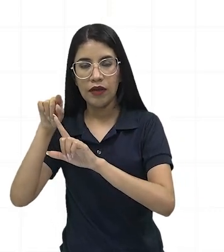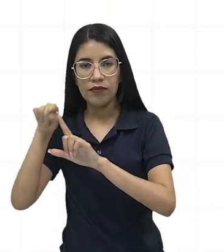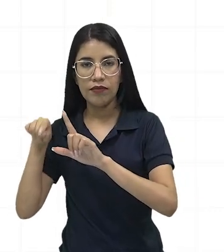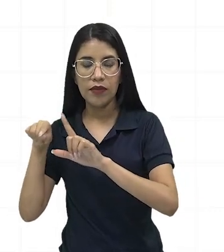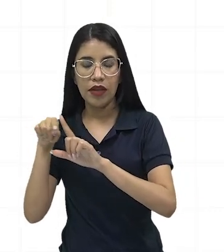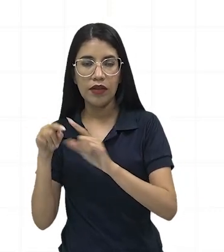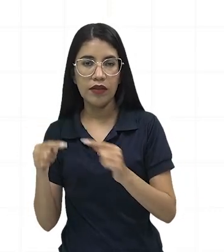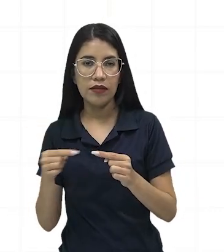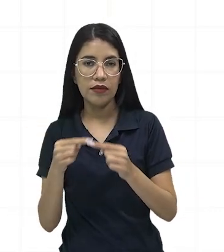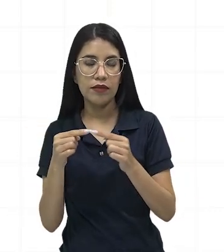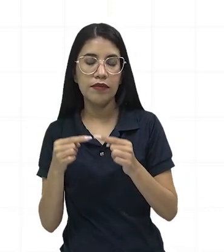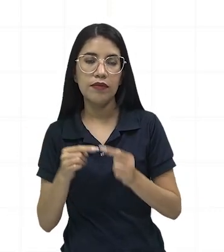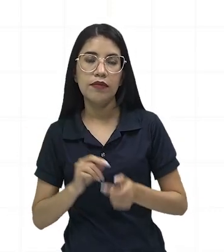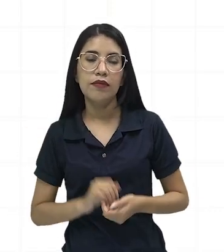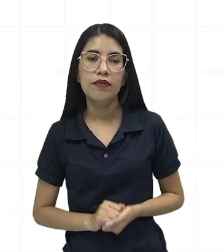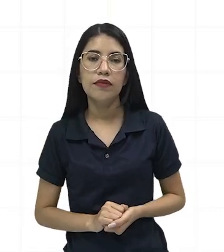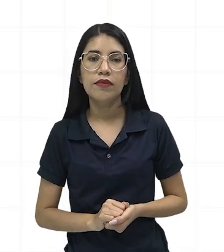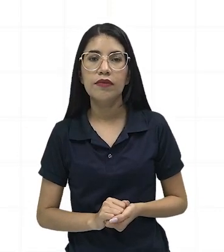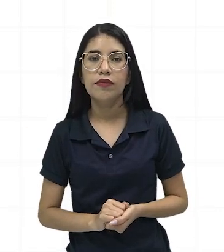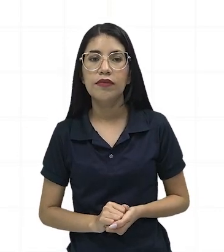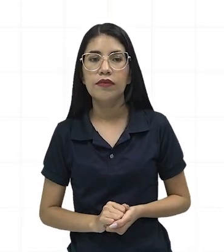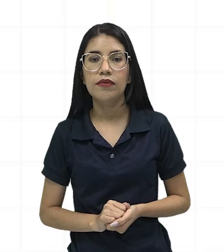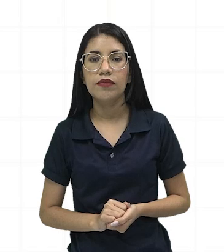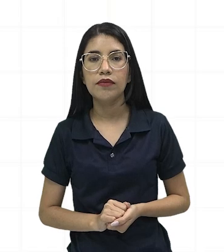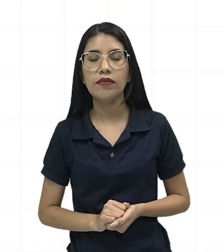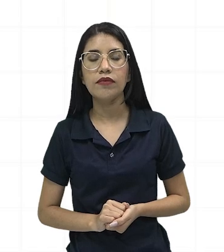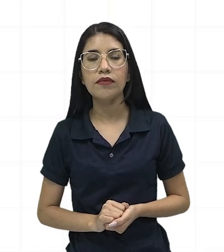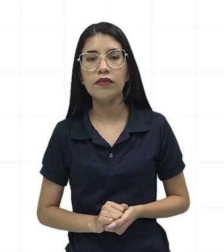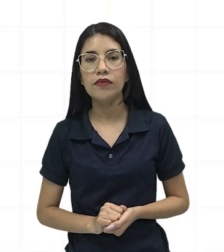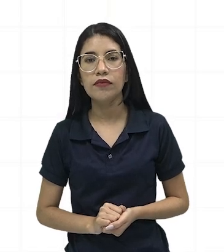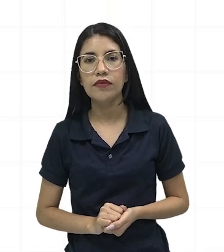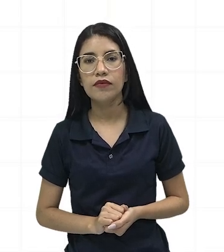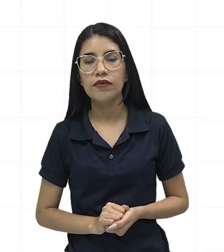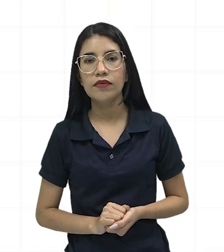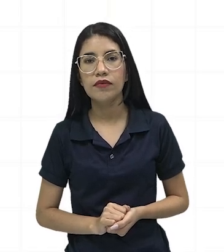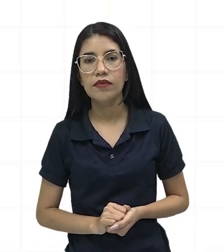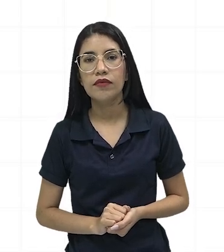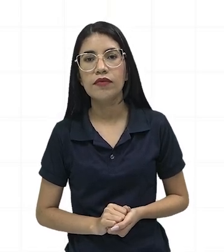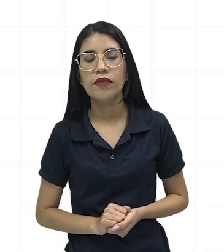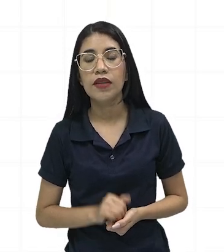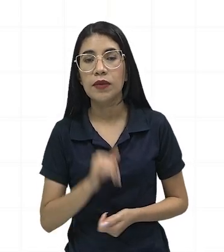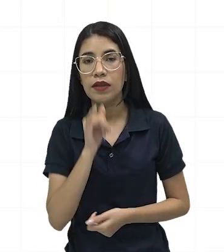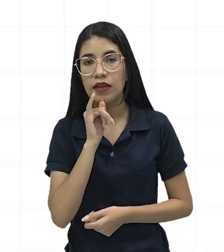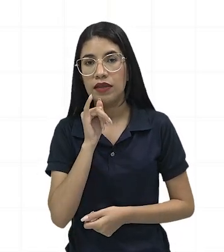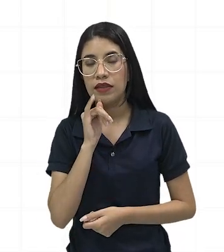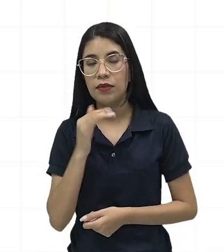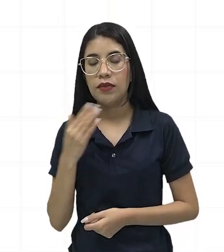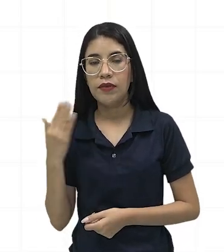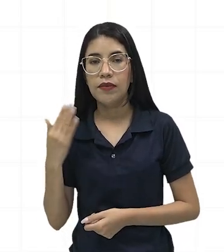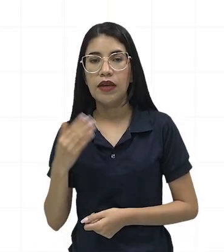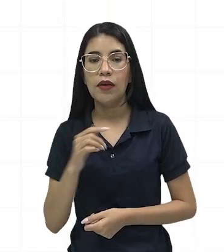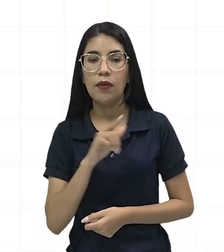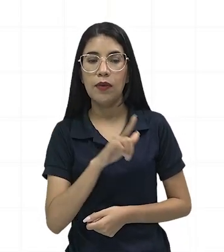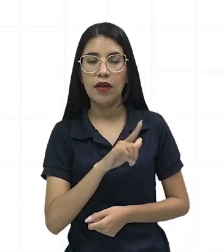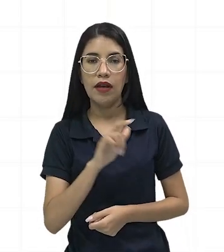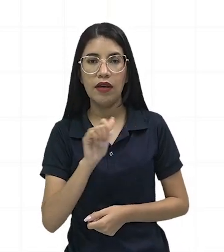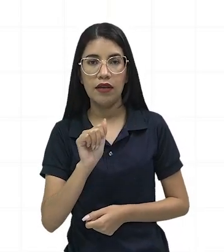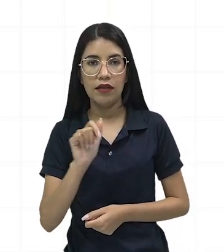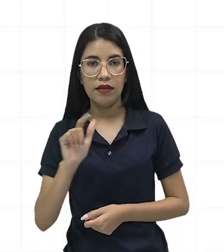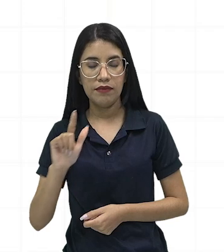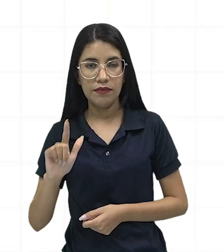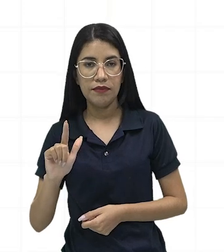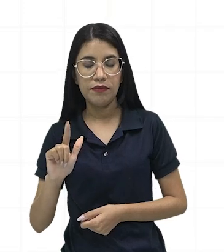E aí, nós vimos nesse caso aqui, ó, o nosso caso lado, ângulo e